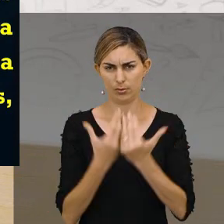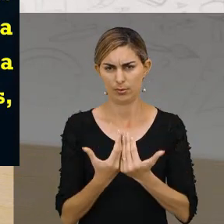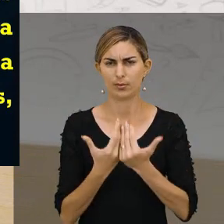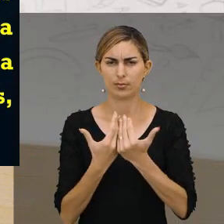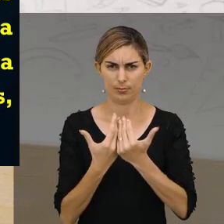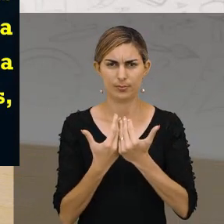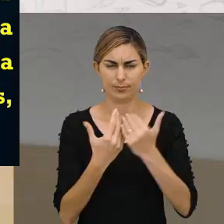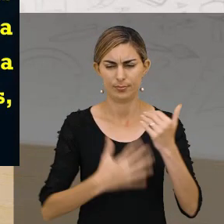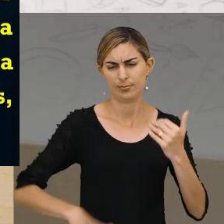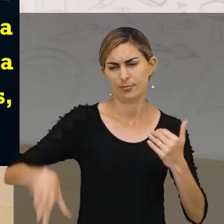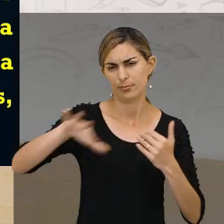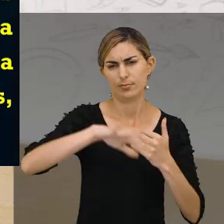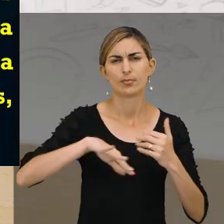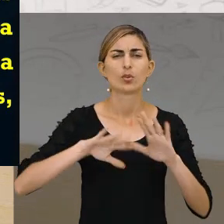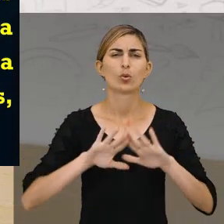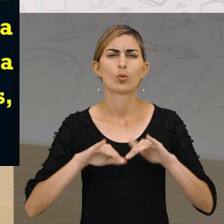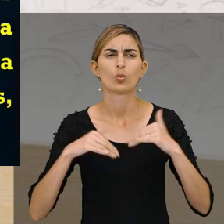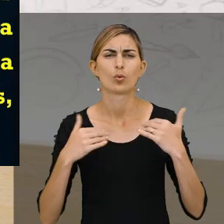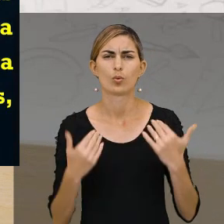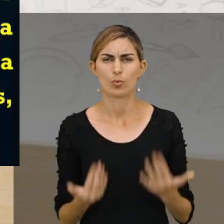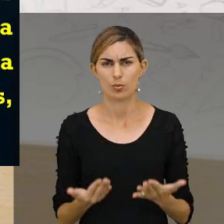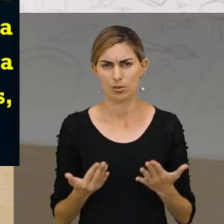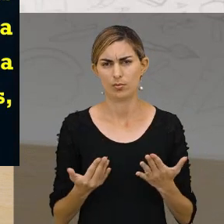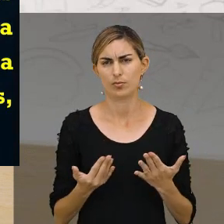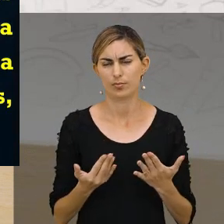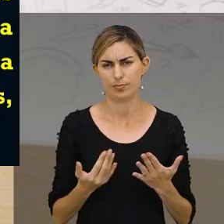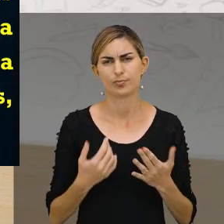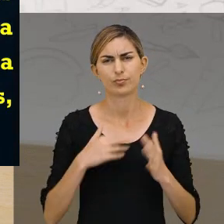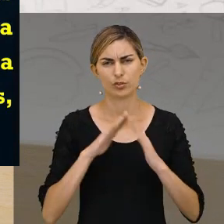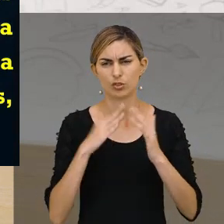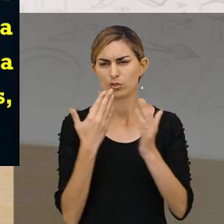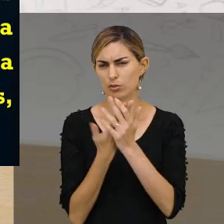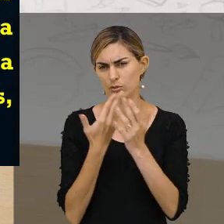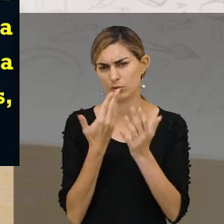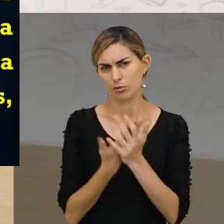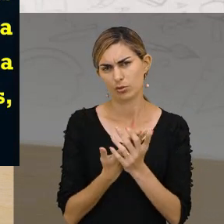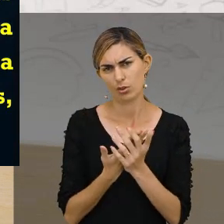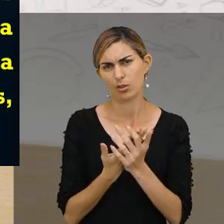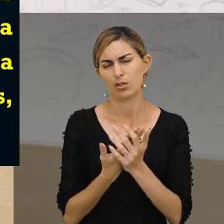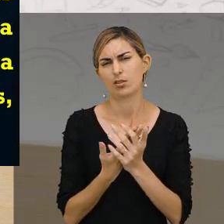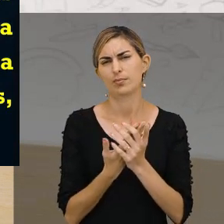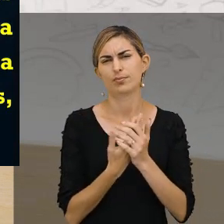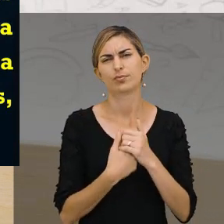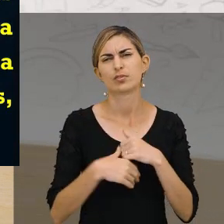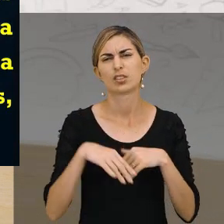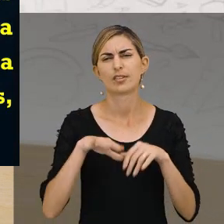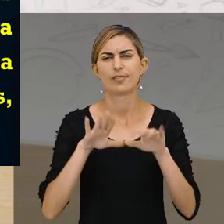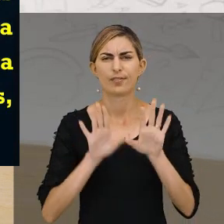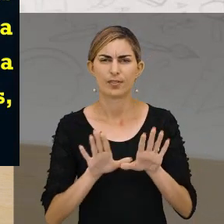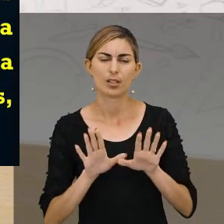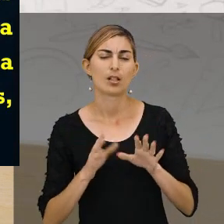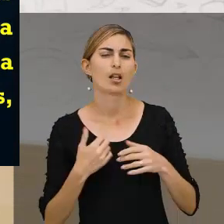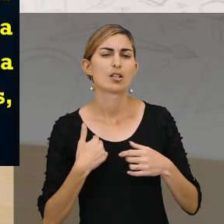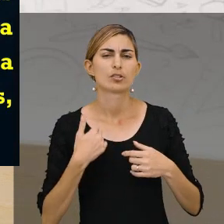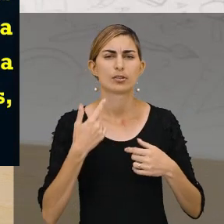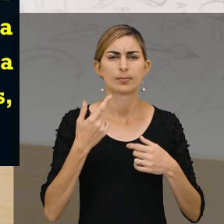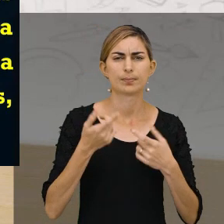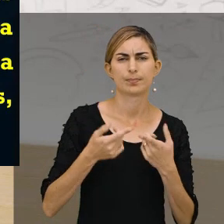comunidade do entorno da escola. Então, quais são os elementos que a escola deve se basear, ficar